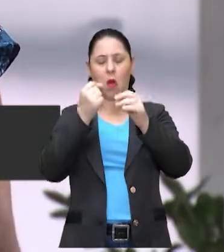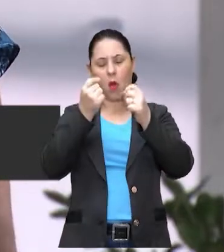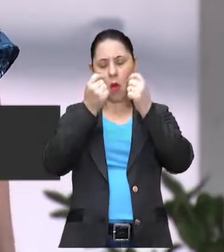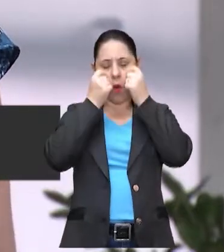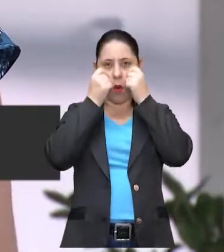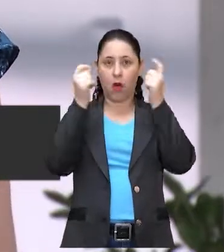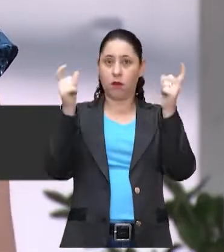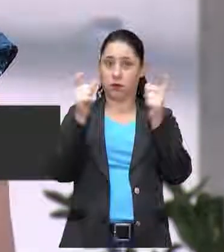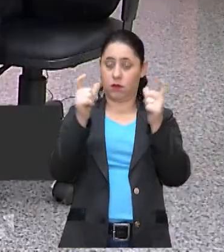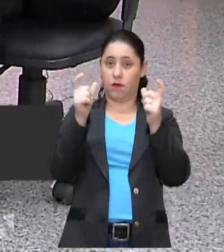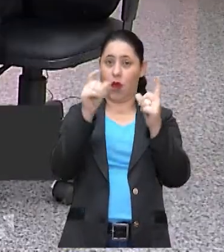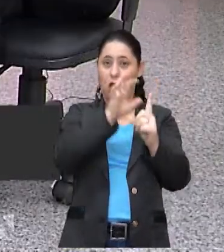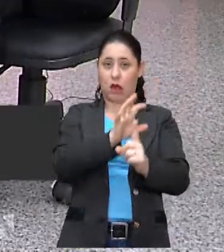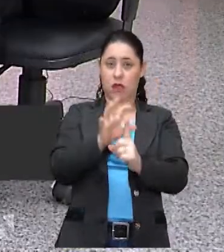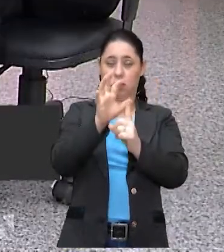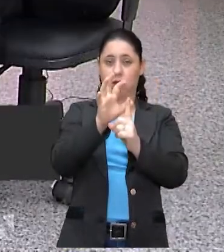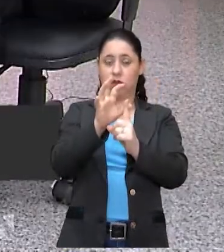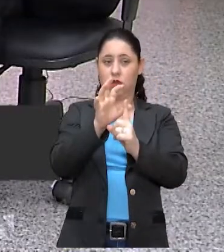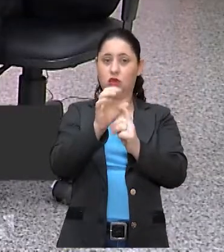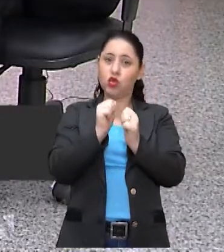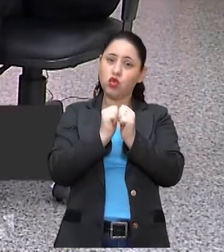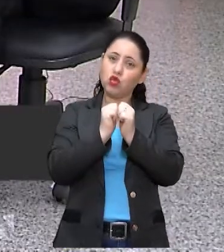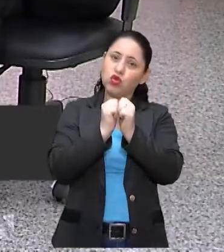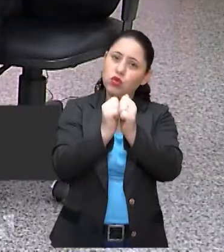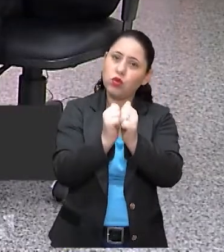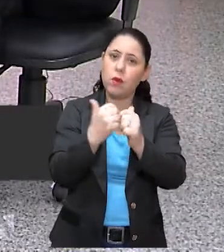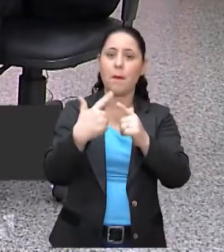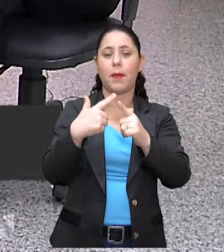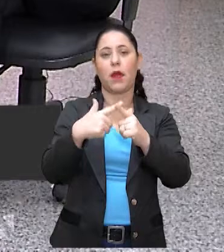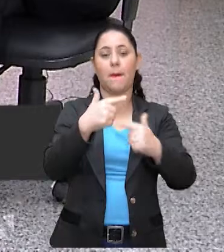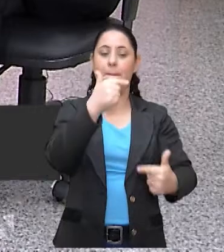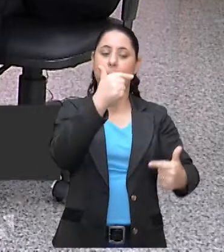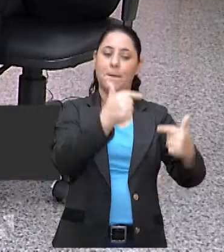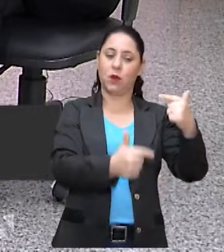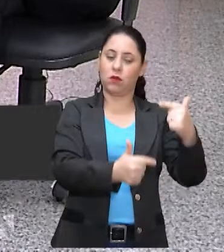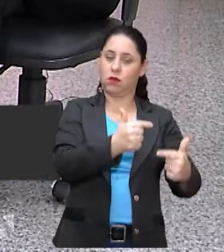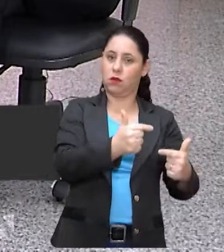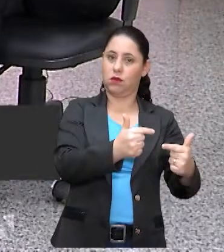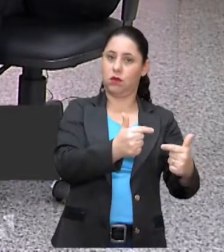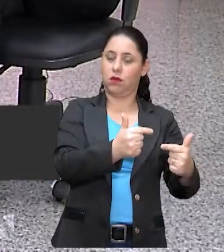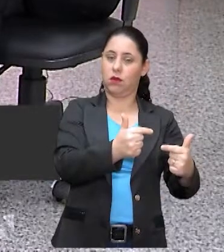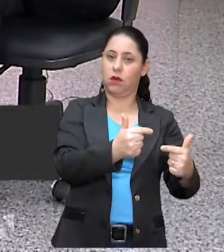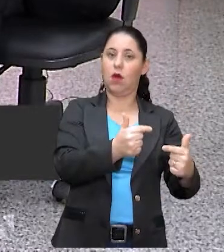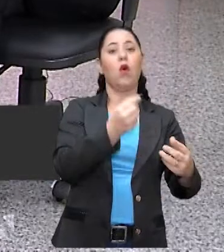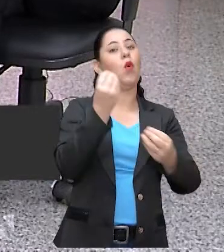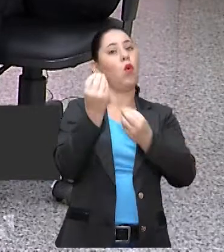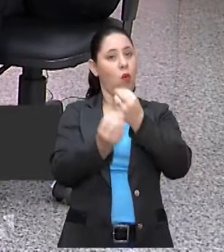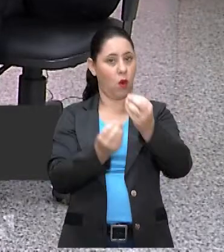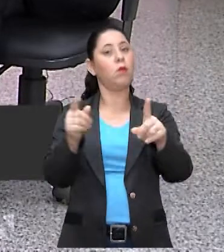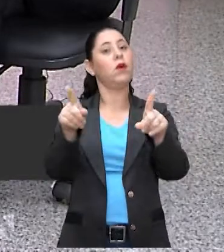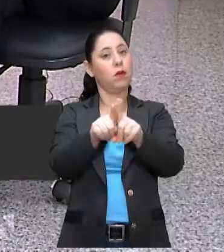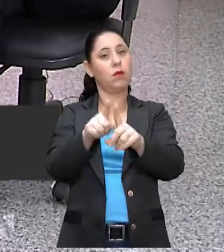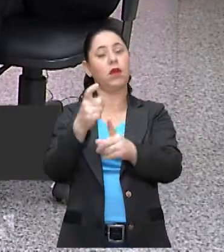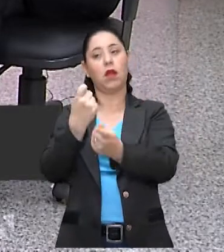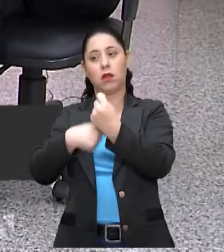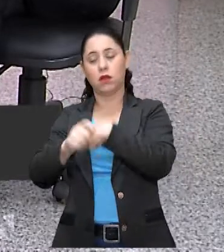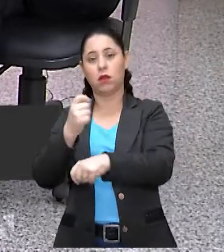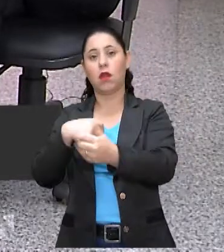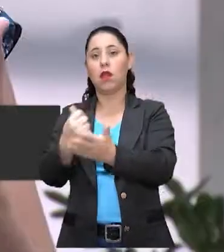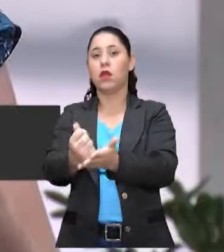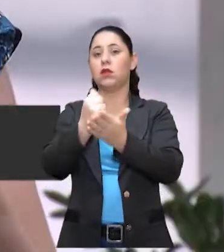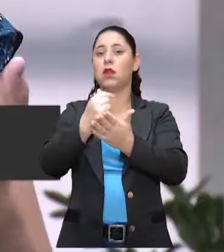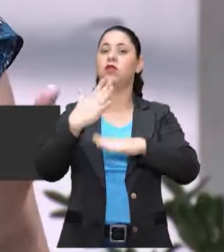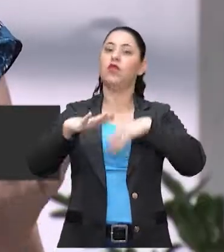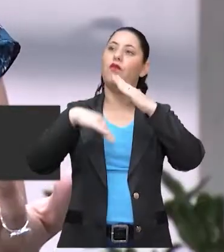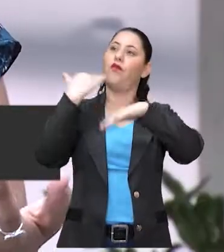tem observado essa interferência e elas caminham juntas, porque a política, ela vai, assim como a economia, ela tem o objetivo